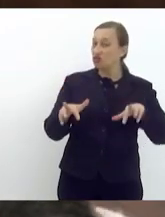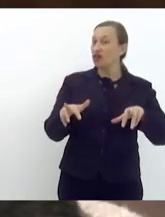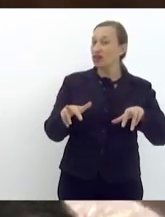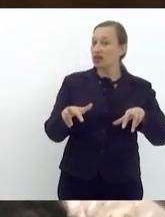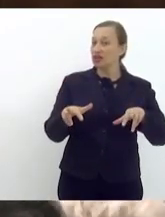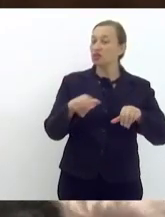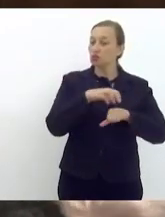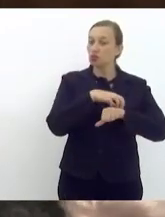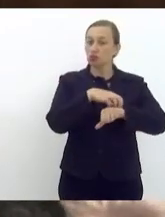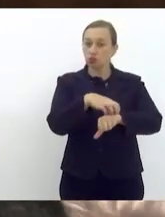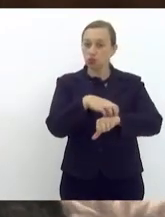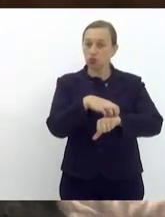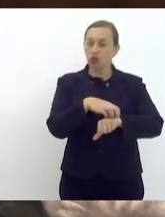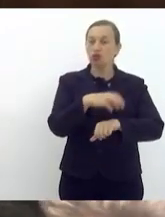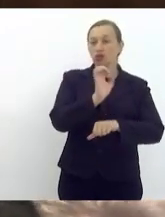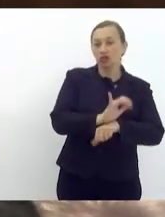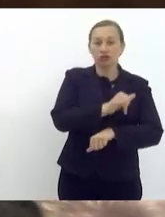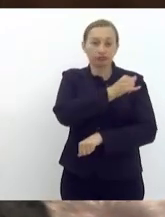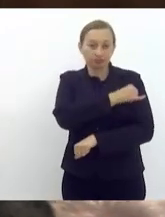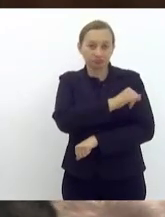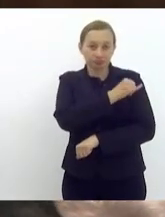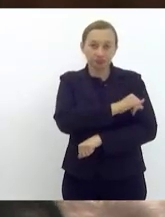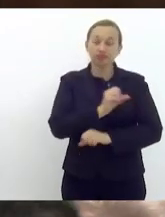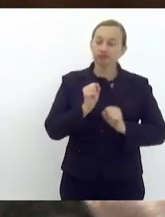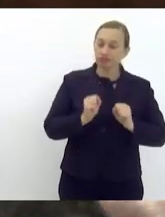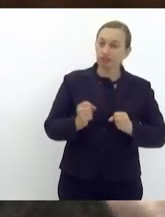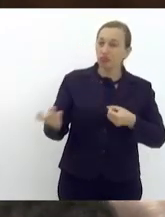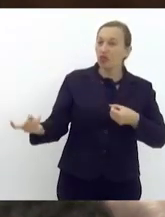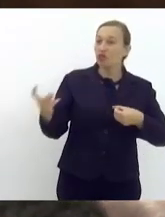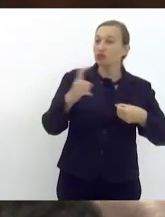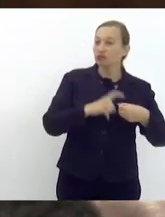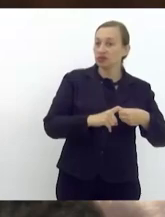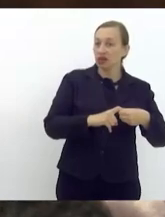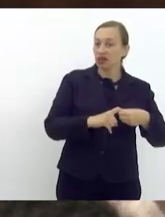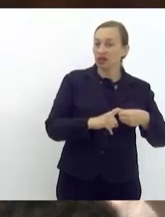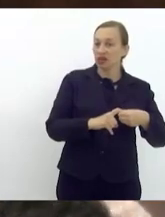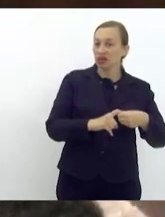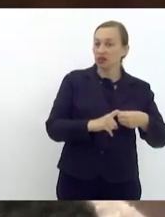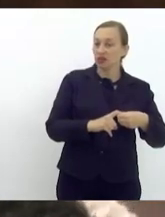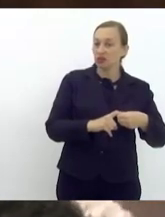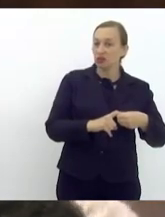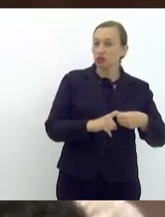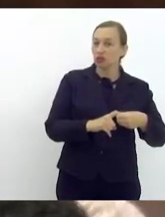o transporte público do Estado do Rio de Janeiro possa voltar a fazer,